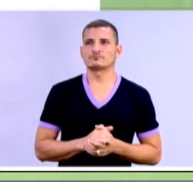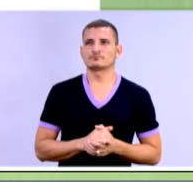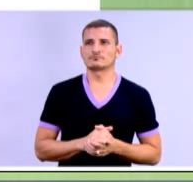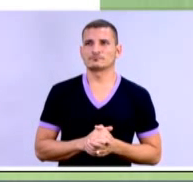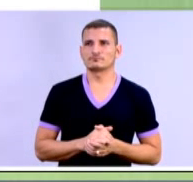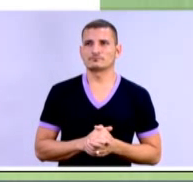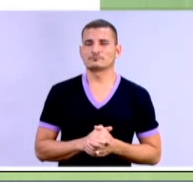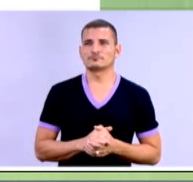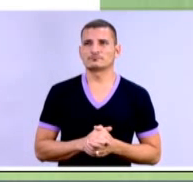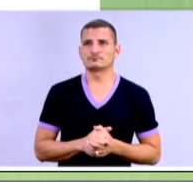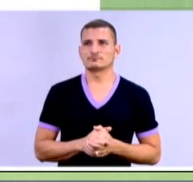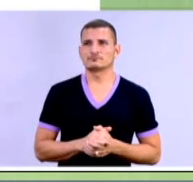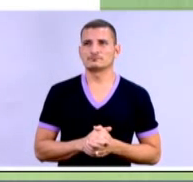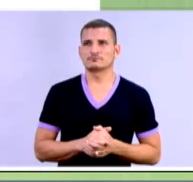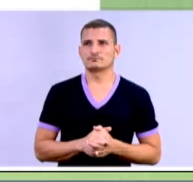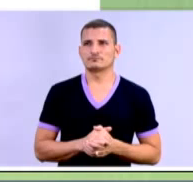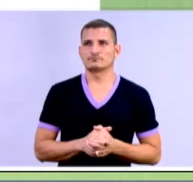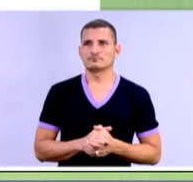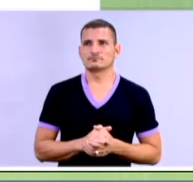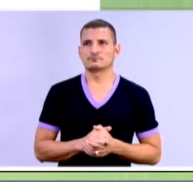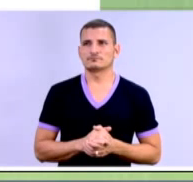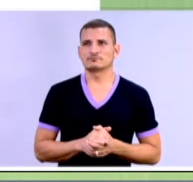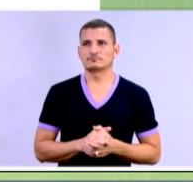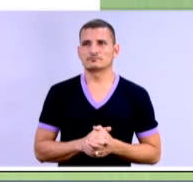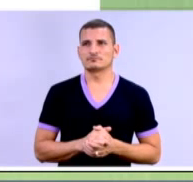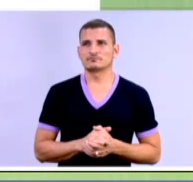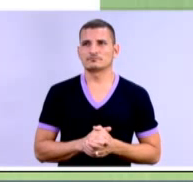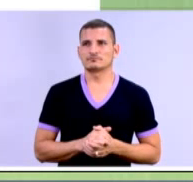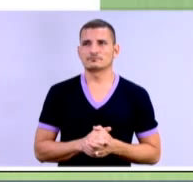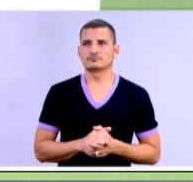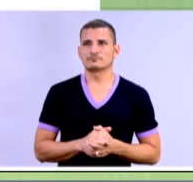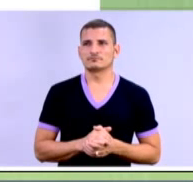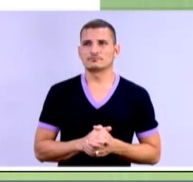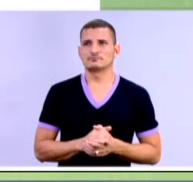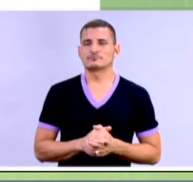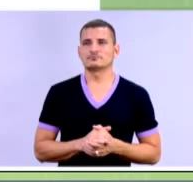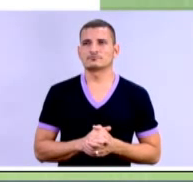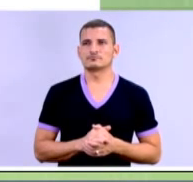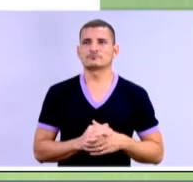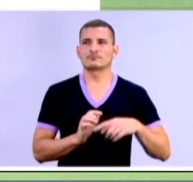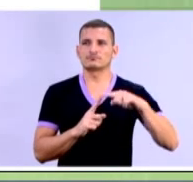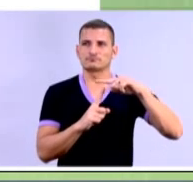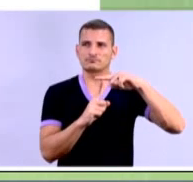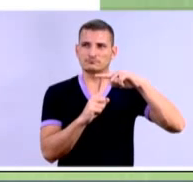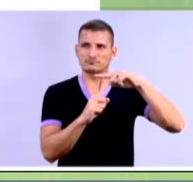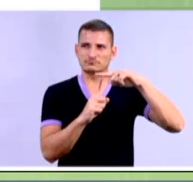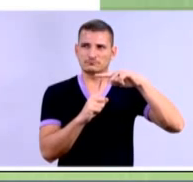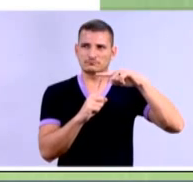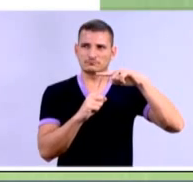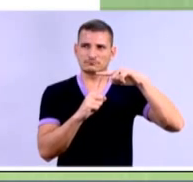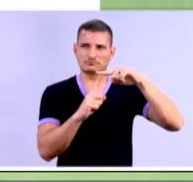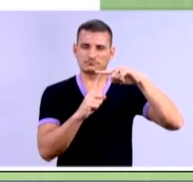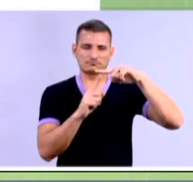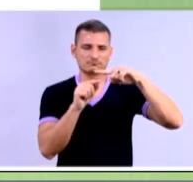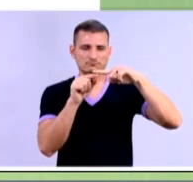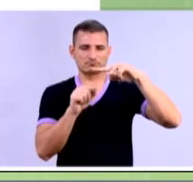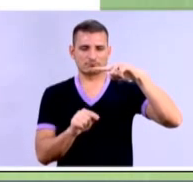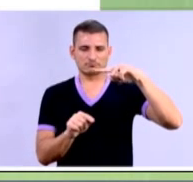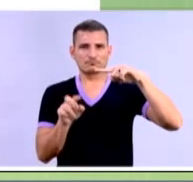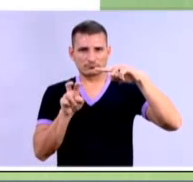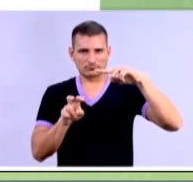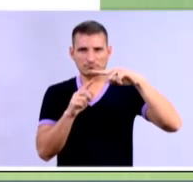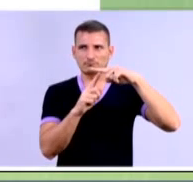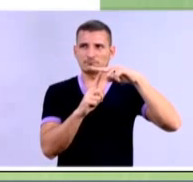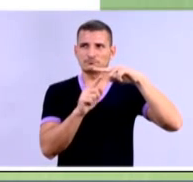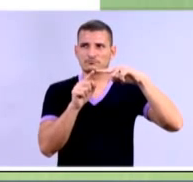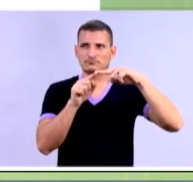outro computador e aqui nesse outro conector tem um outro computador conectado para cá. O